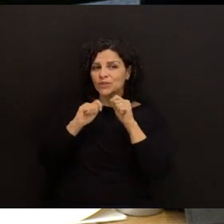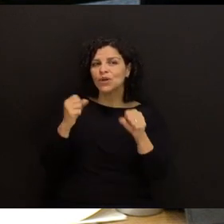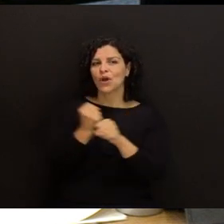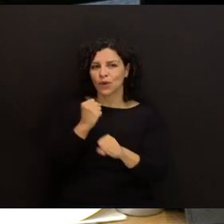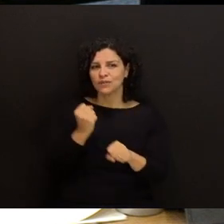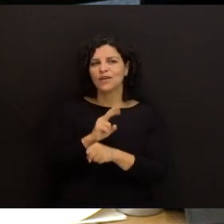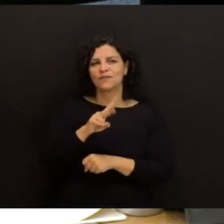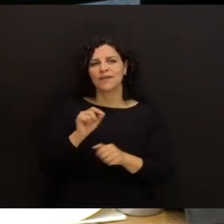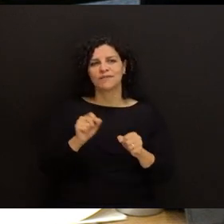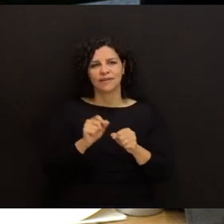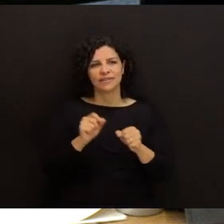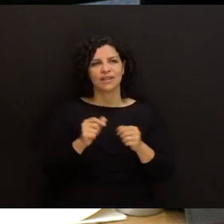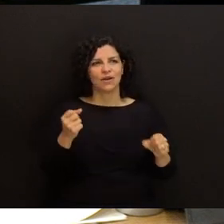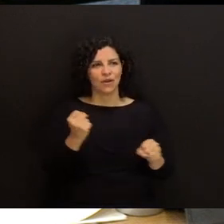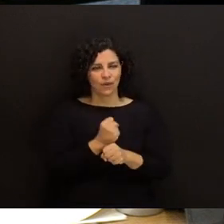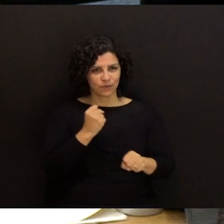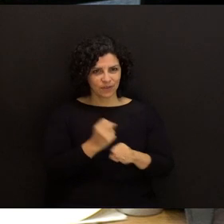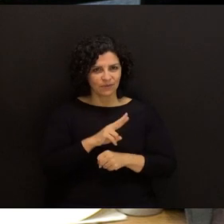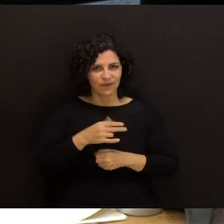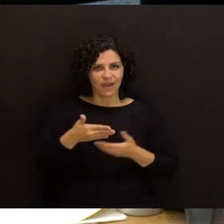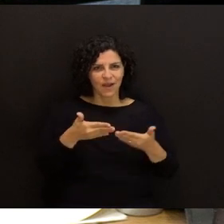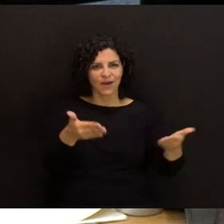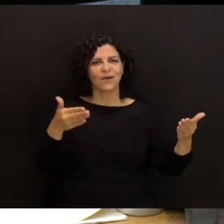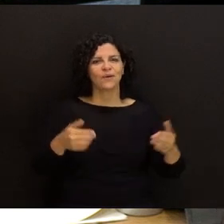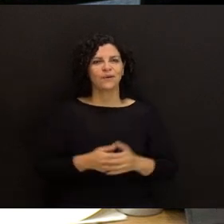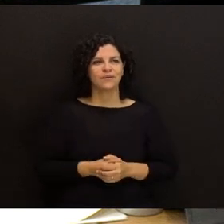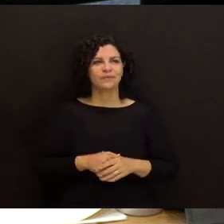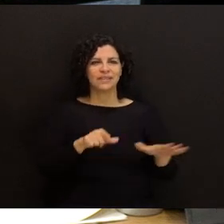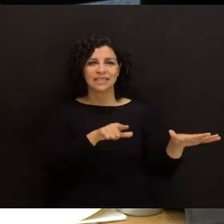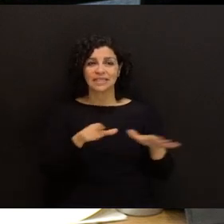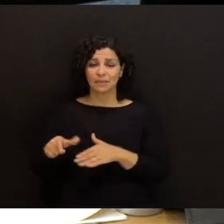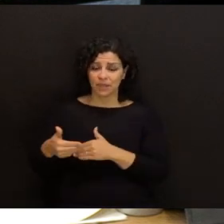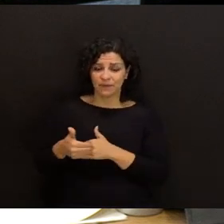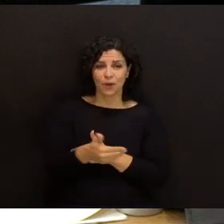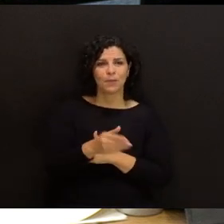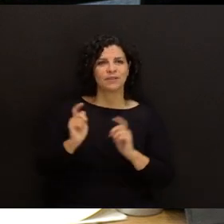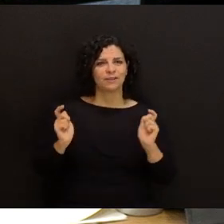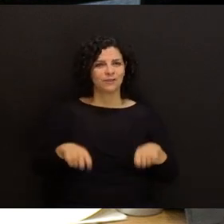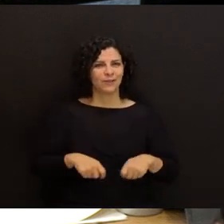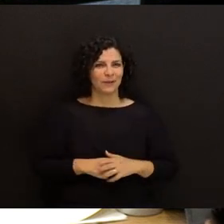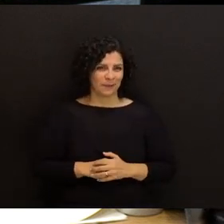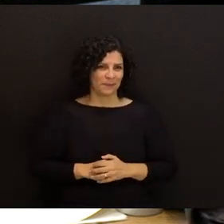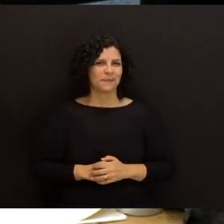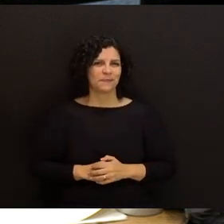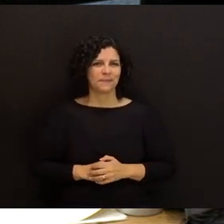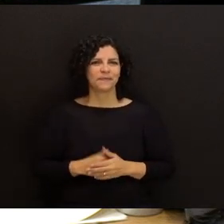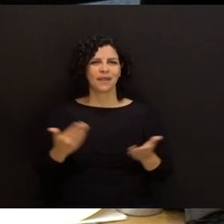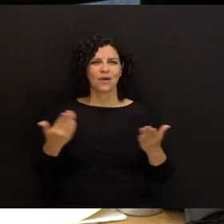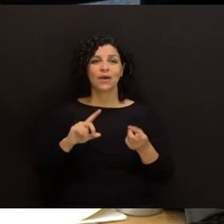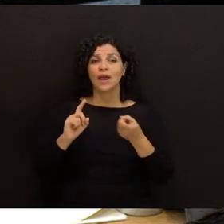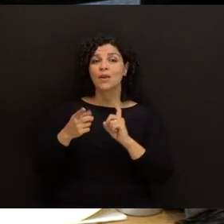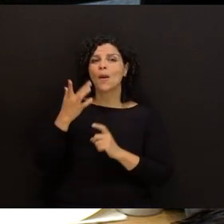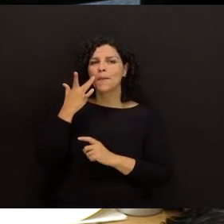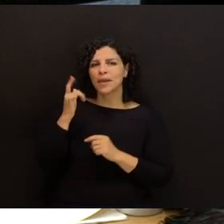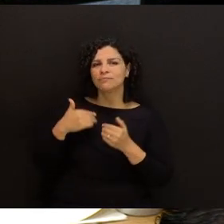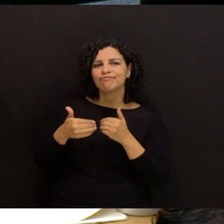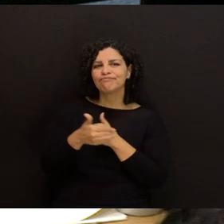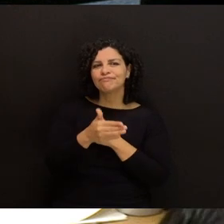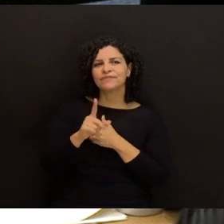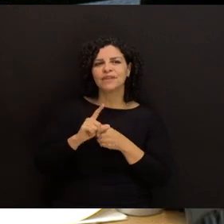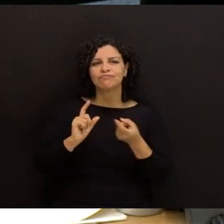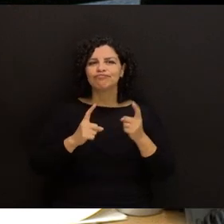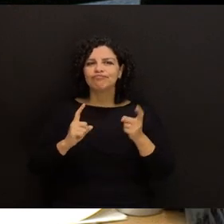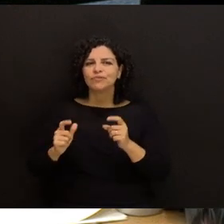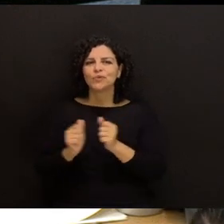ser executada essa obra inicia ainda essa semana ainda se Deus quiser vai partir dessa reunião amanhã e